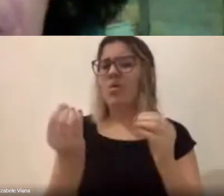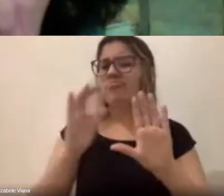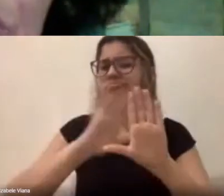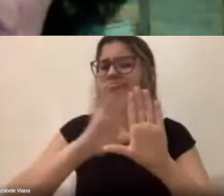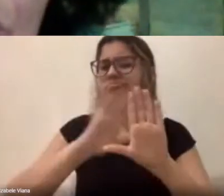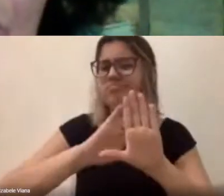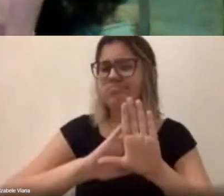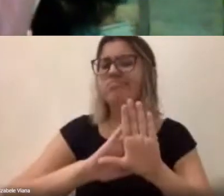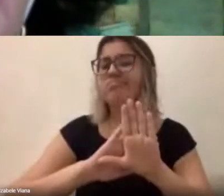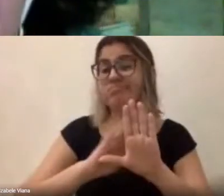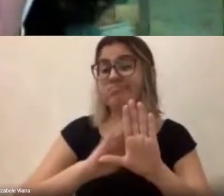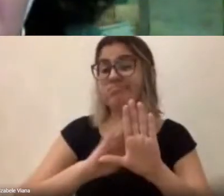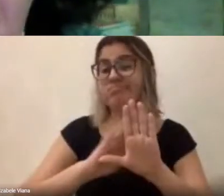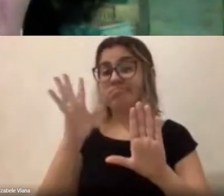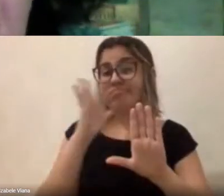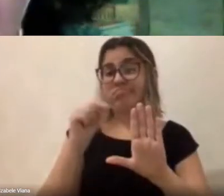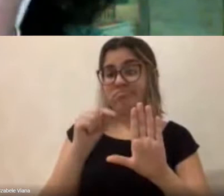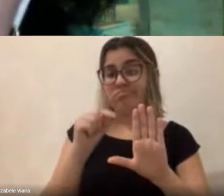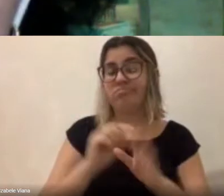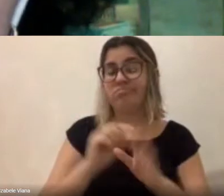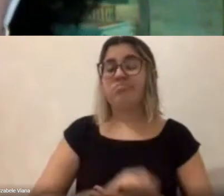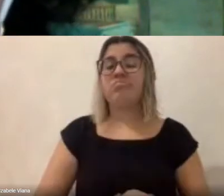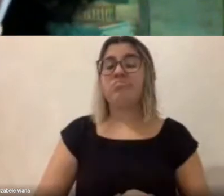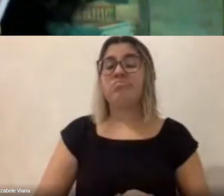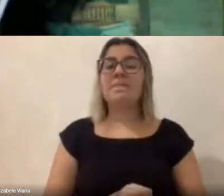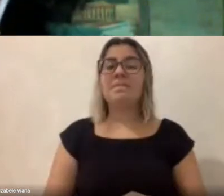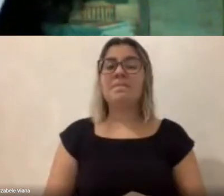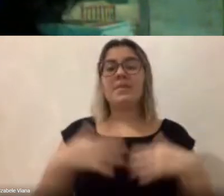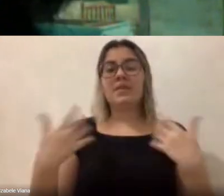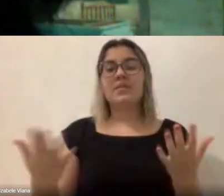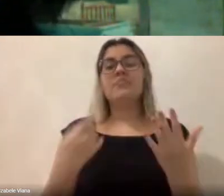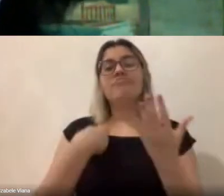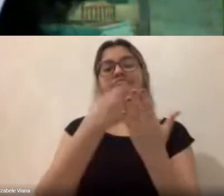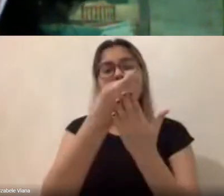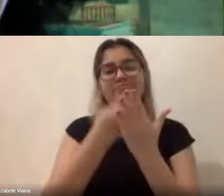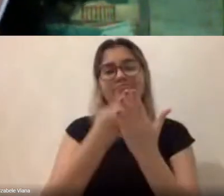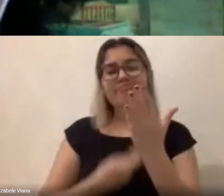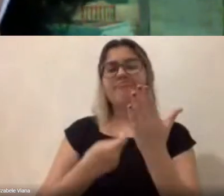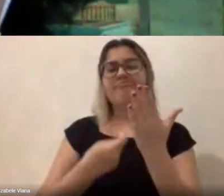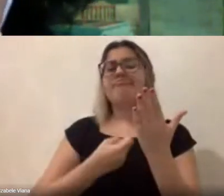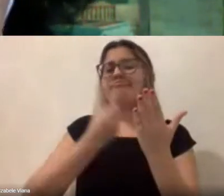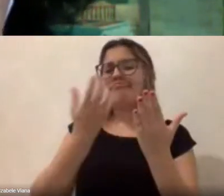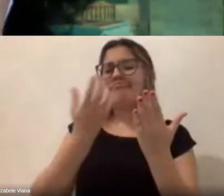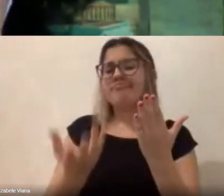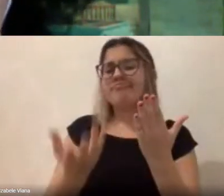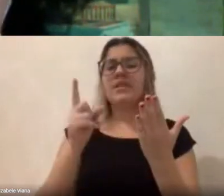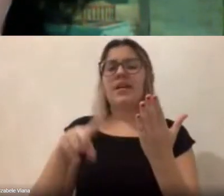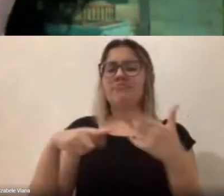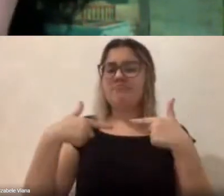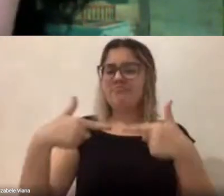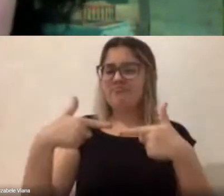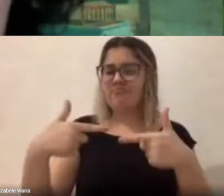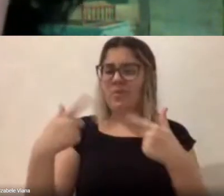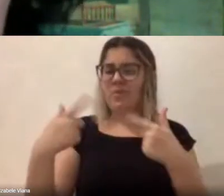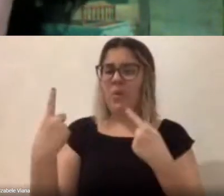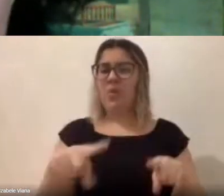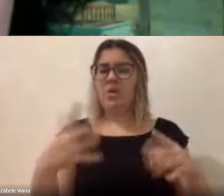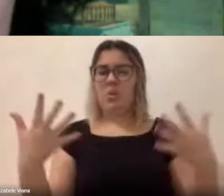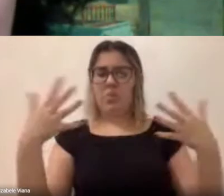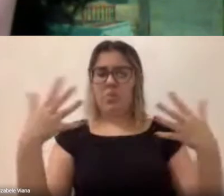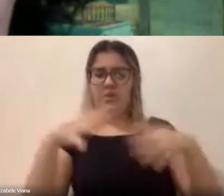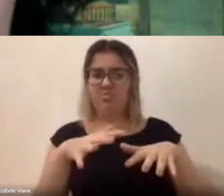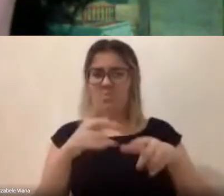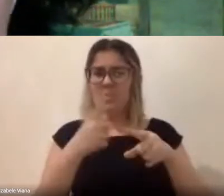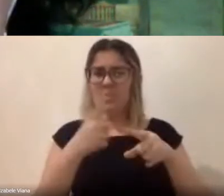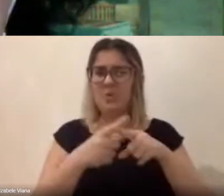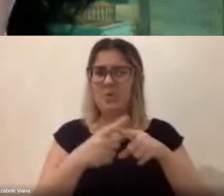Eu inicio com o manifesto anti-inclusão, porque o que a gente faz aqui não é inclusão. Embora o mercado